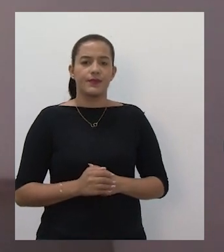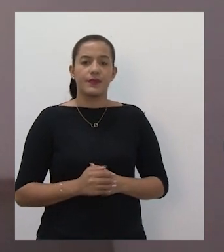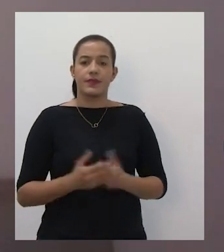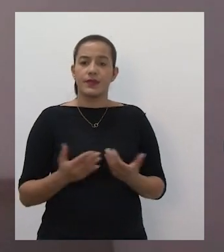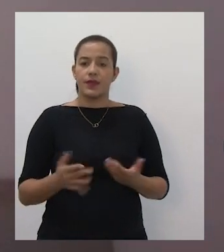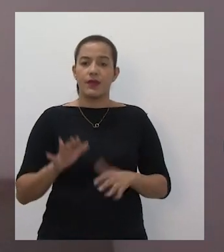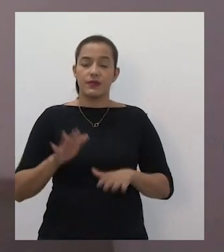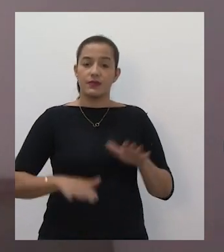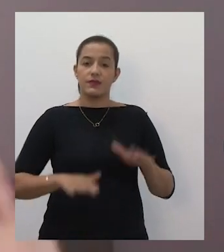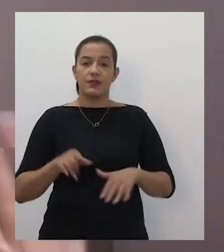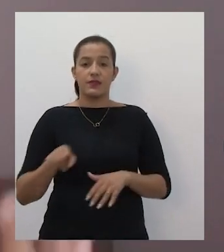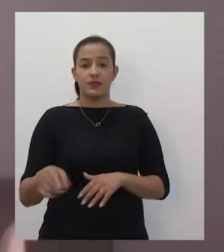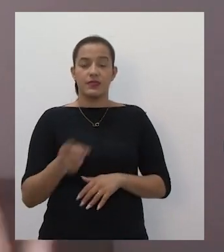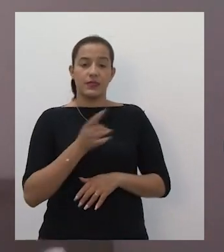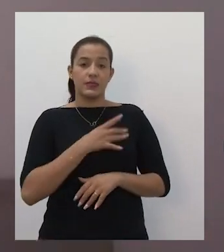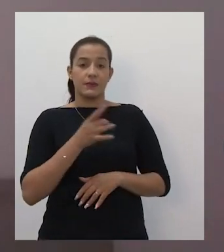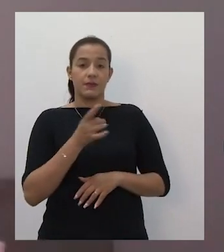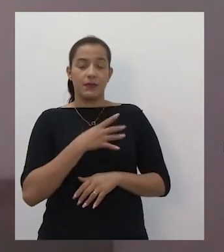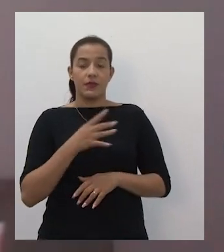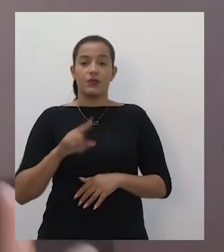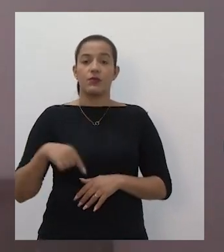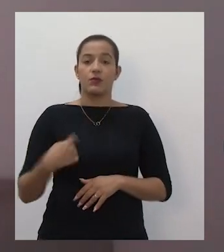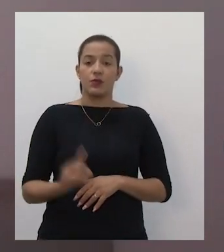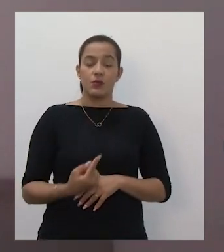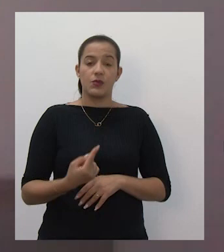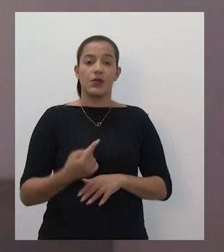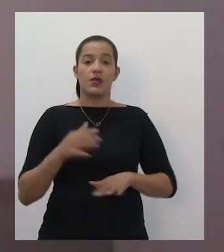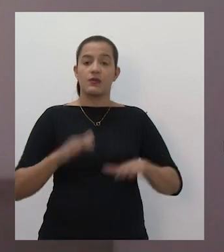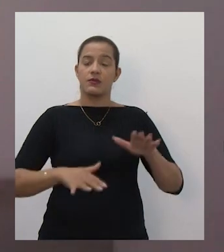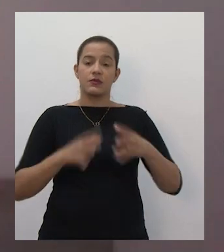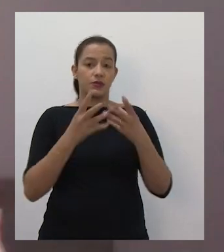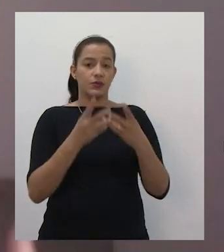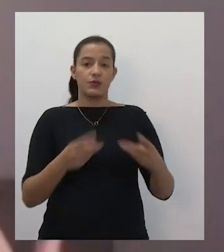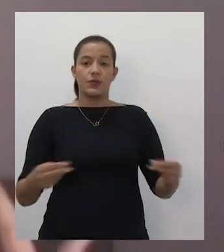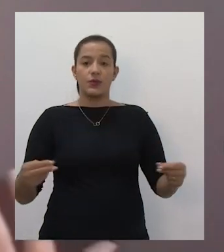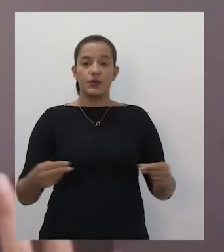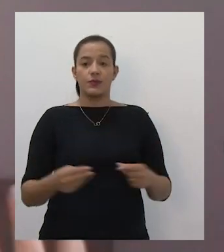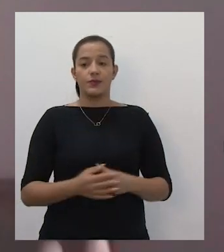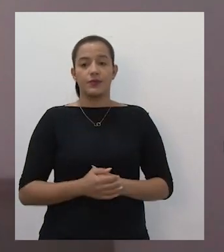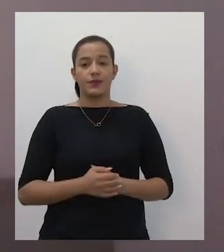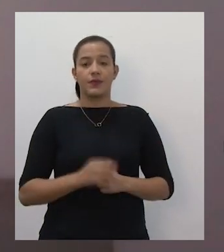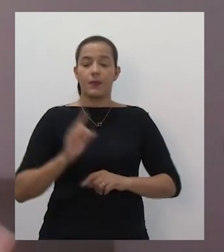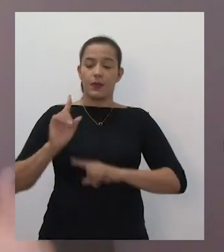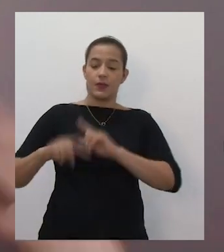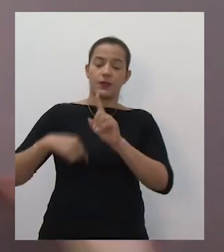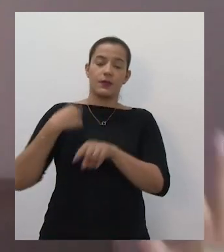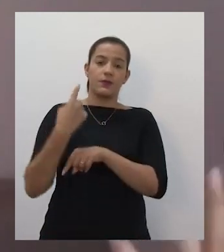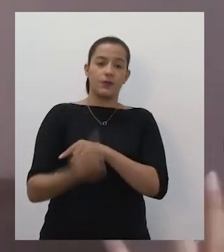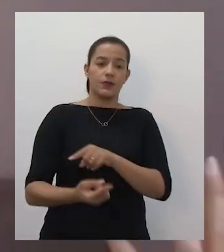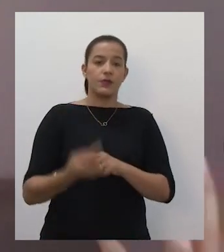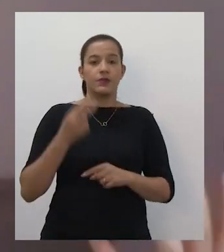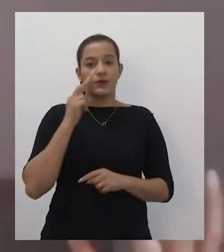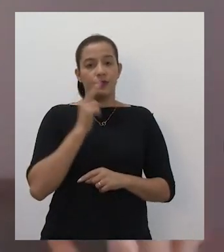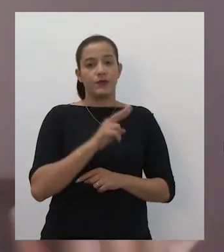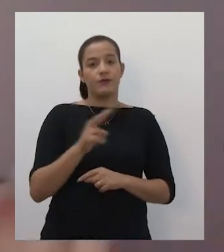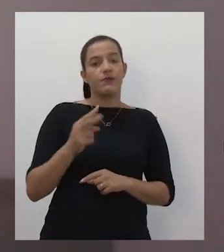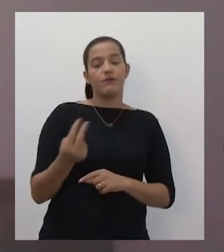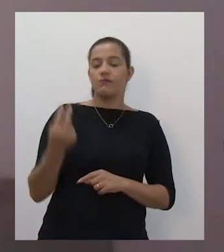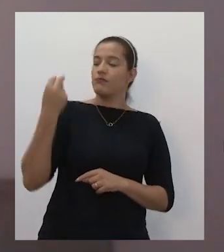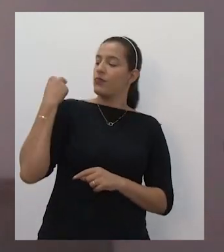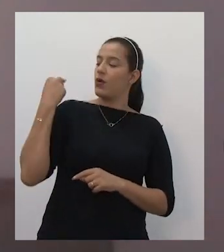esse medo, esse nosso receio, ele acaba passando, porque as coisas depois, quando você olha para trás, você